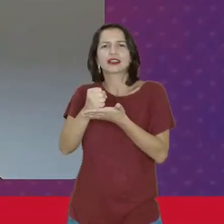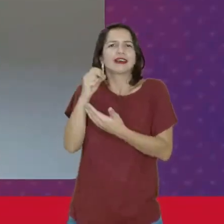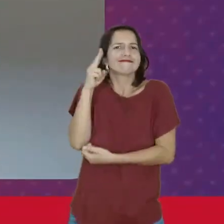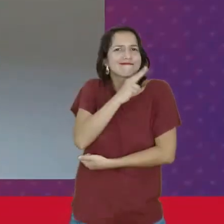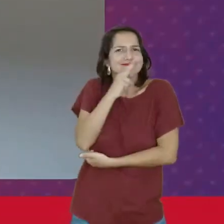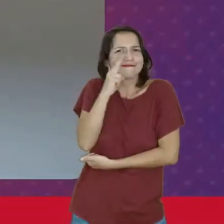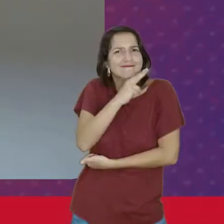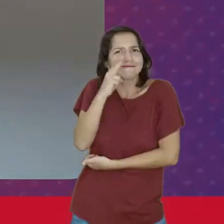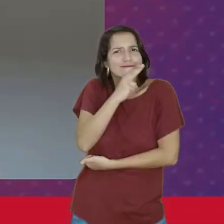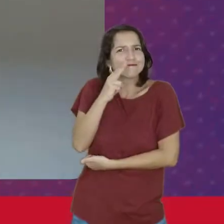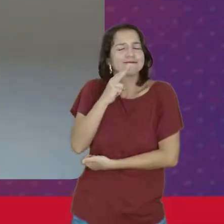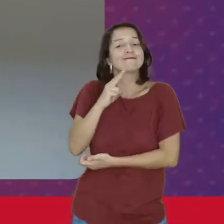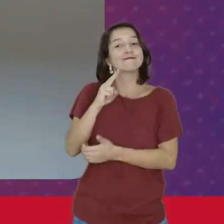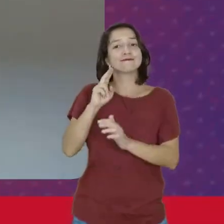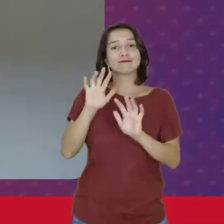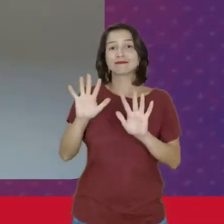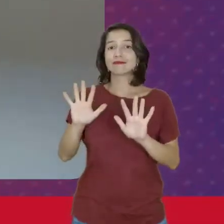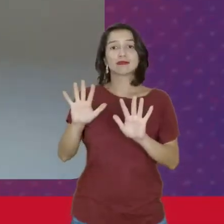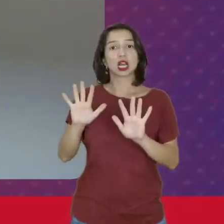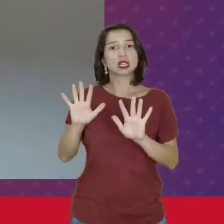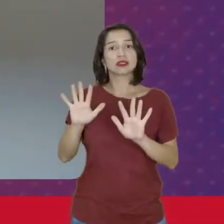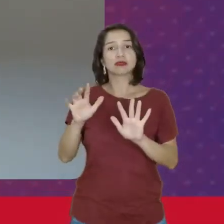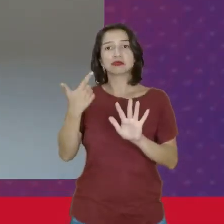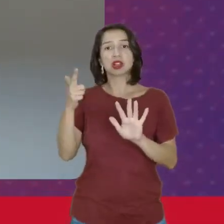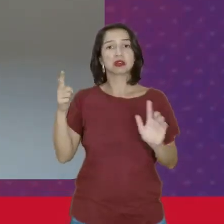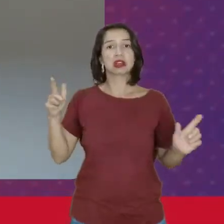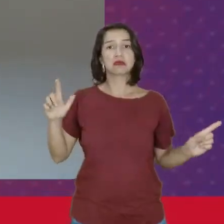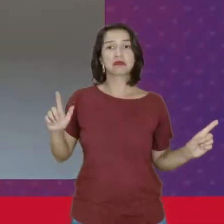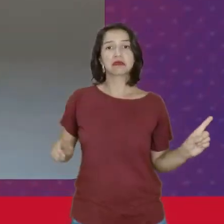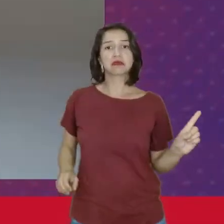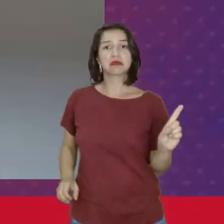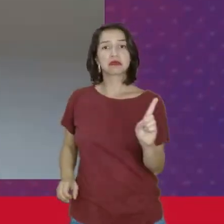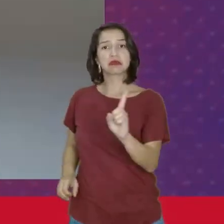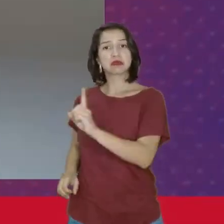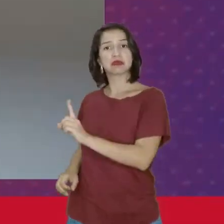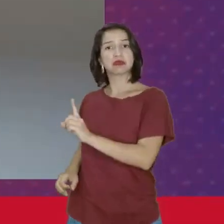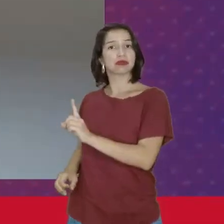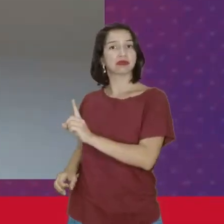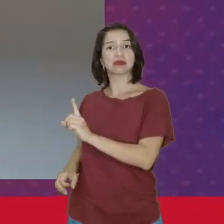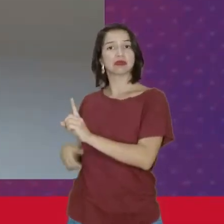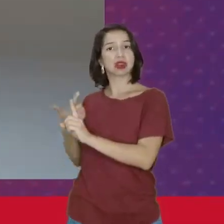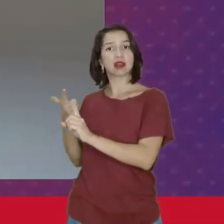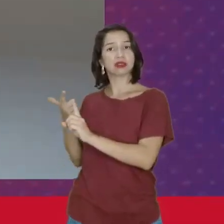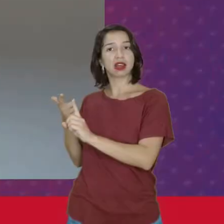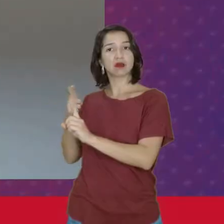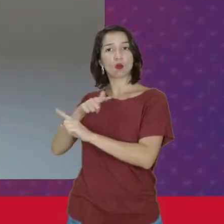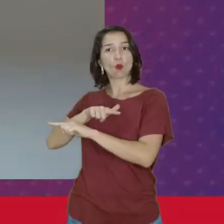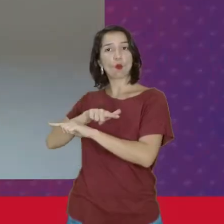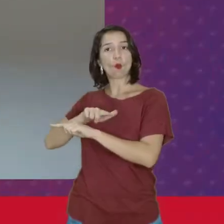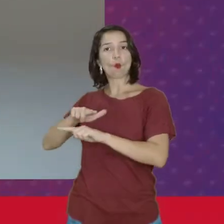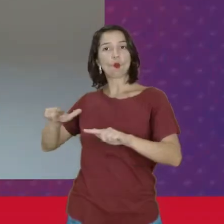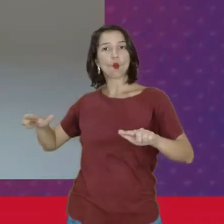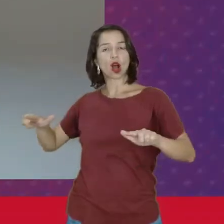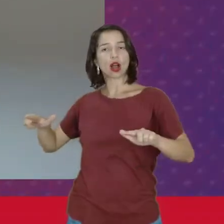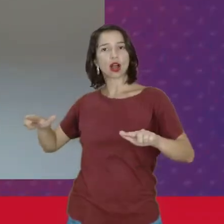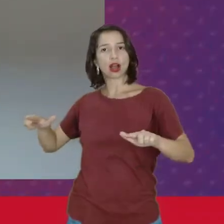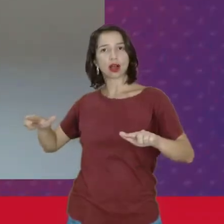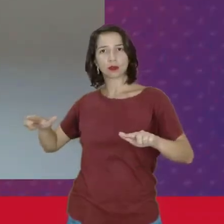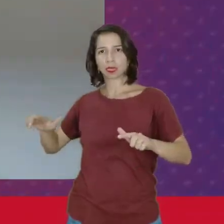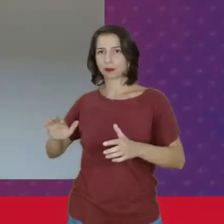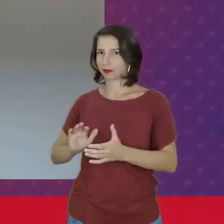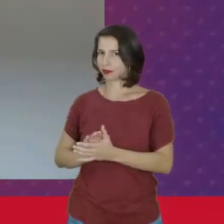emergencial e, no entanto, não há candidato. E essa não é só na nossa